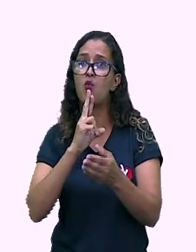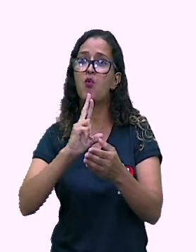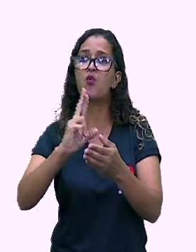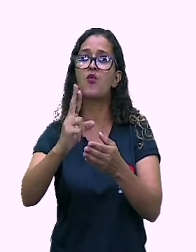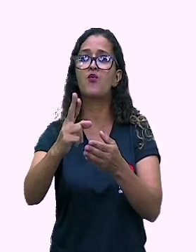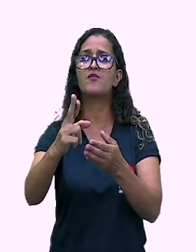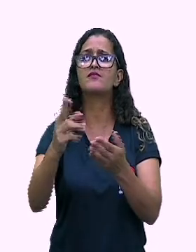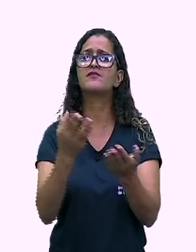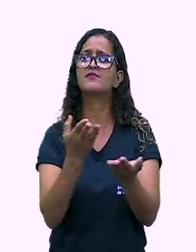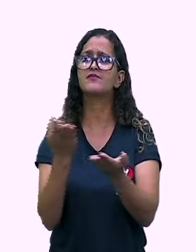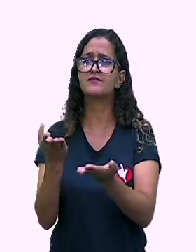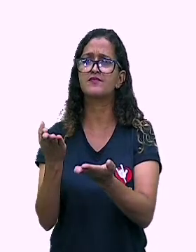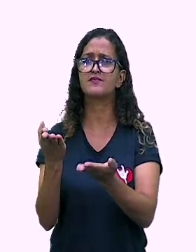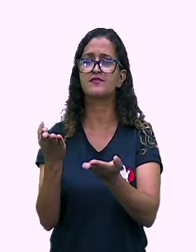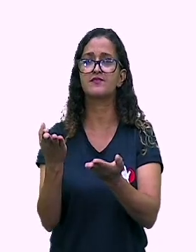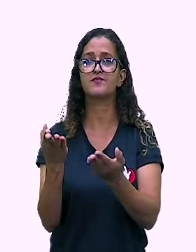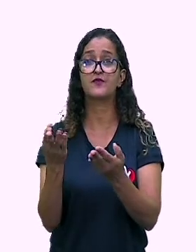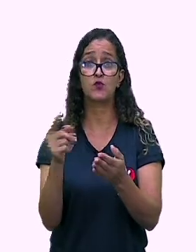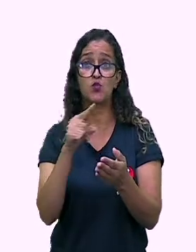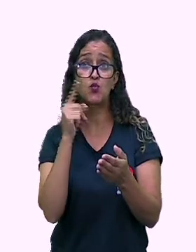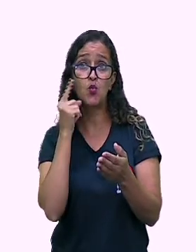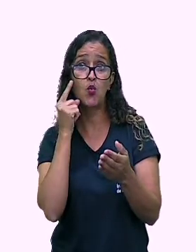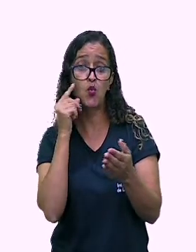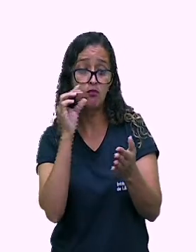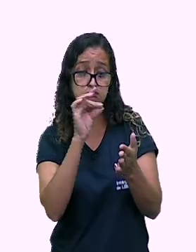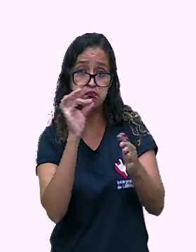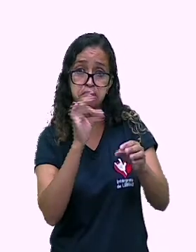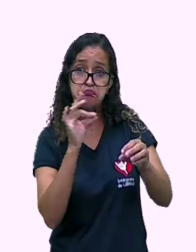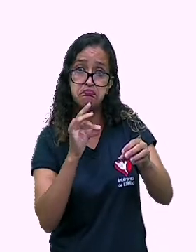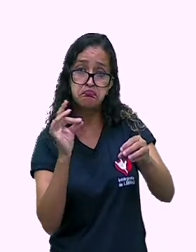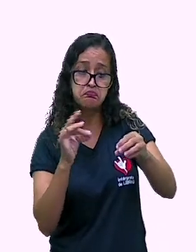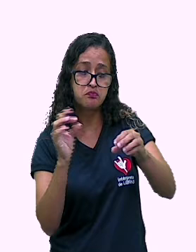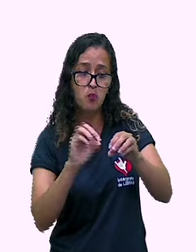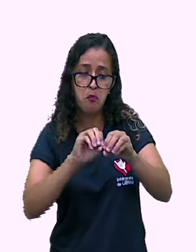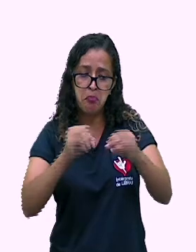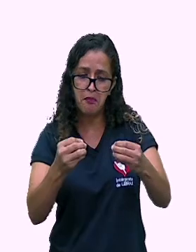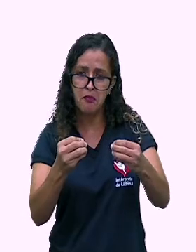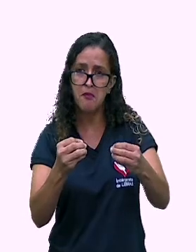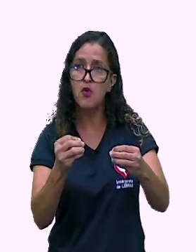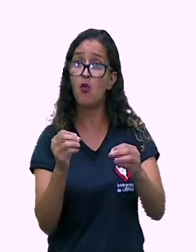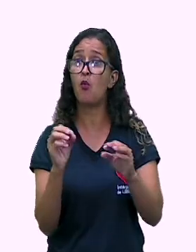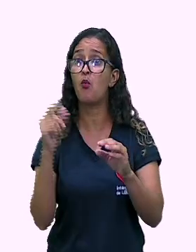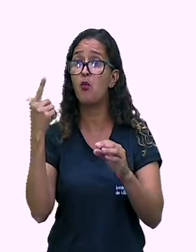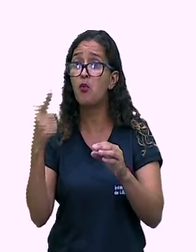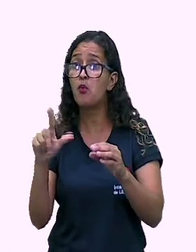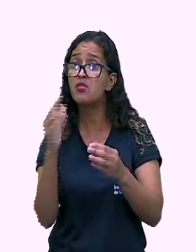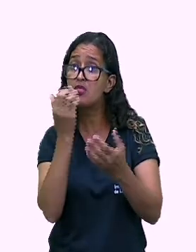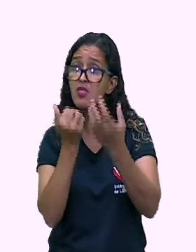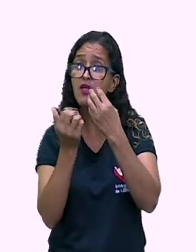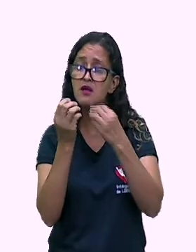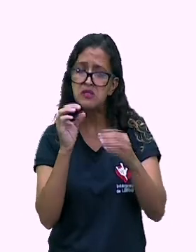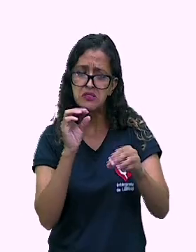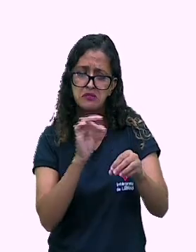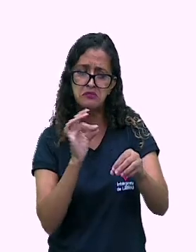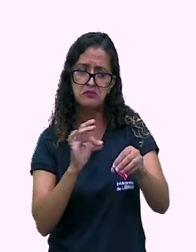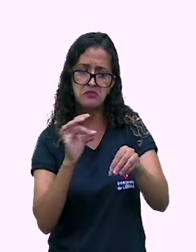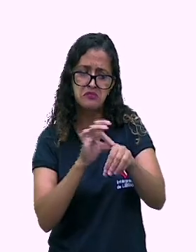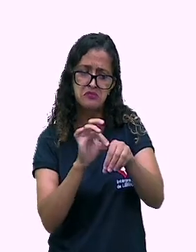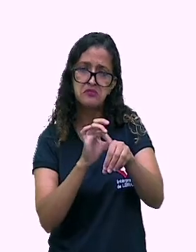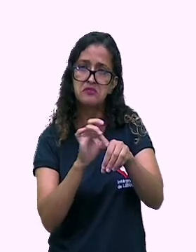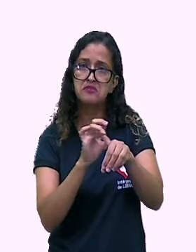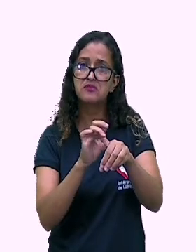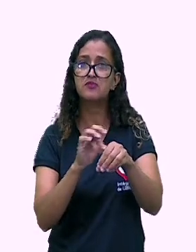responda: você já viu essas manchinhas no pão ou em outro alimento? Essas manchinhas são